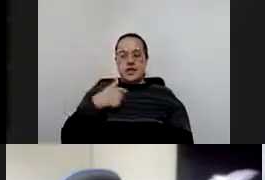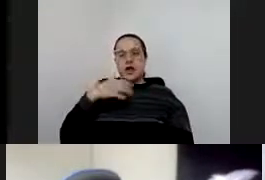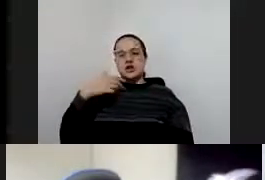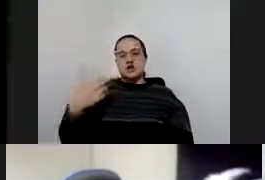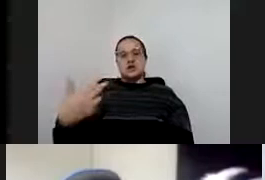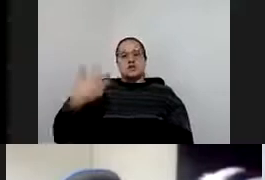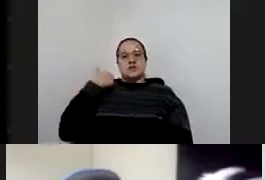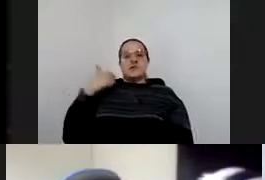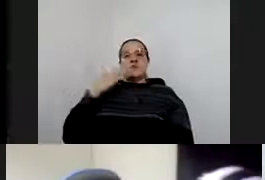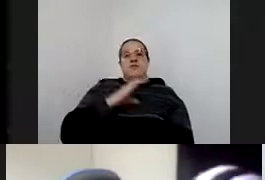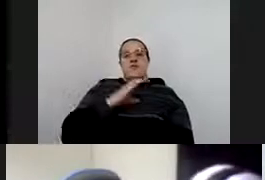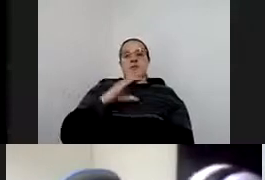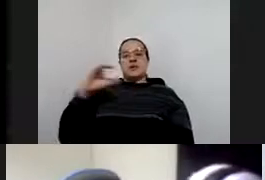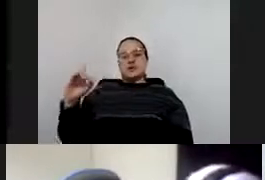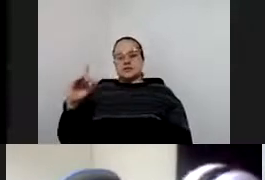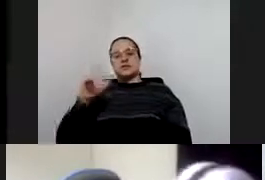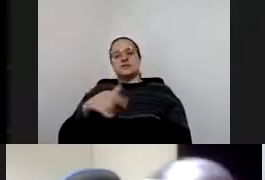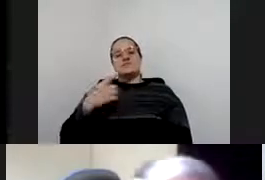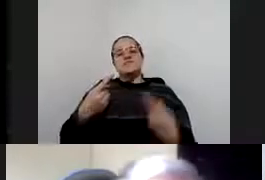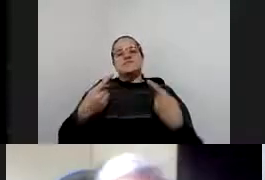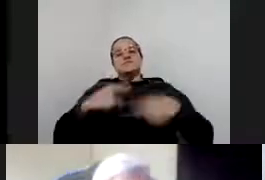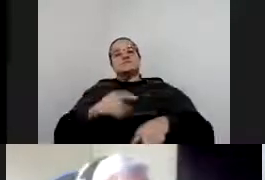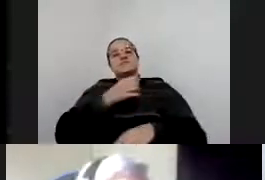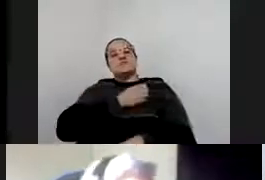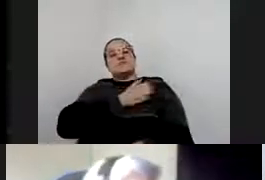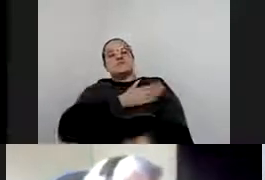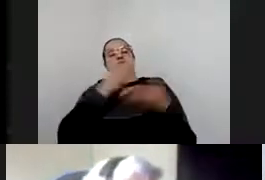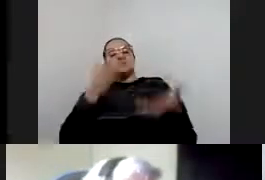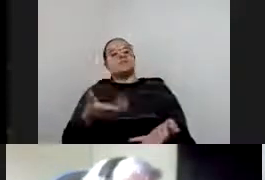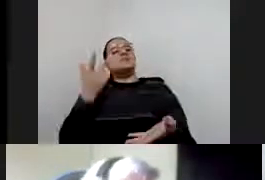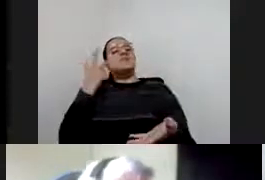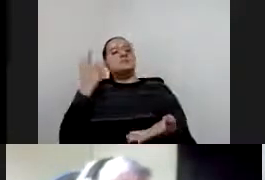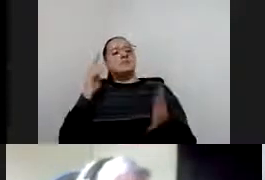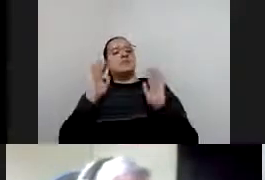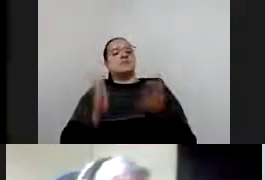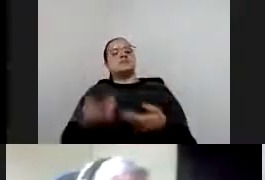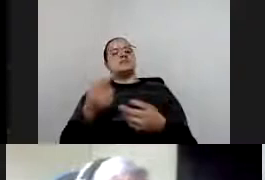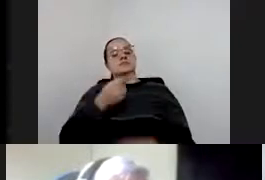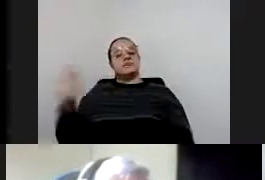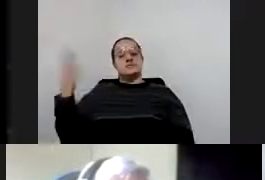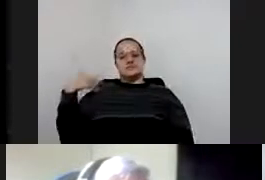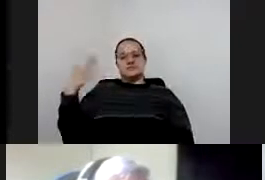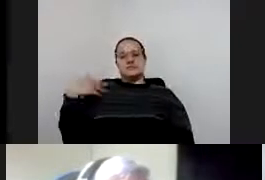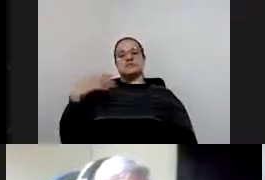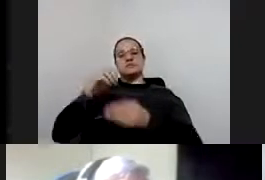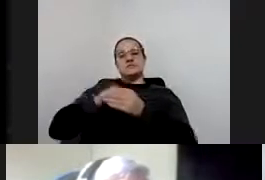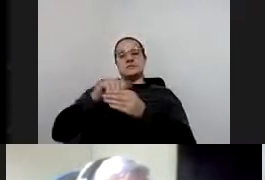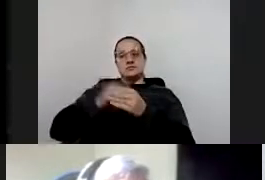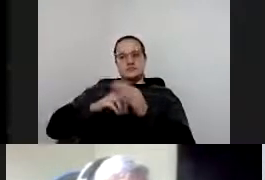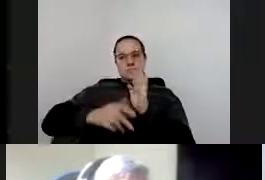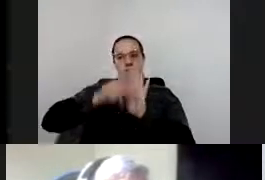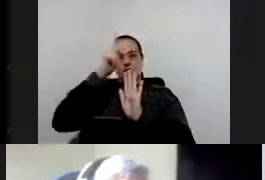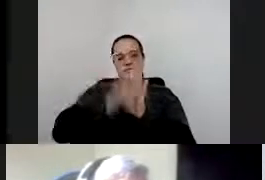prevenção e combate à discriminação de São Paulo, e nós fizemos essa votação esta semana, e o projeto de inclusão